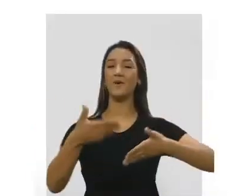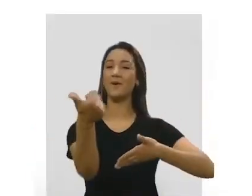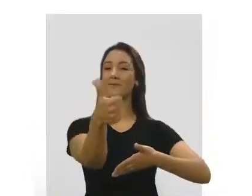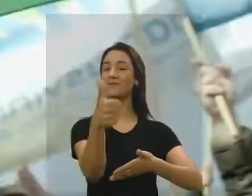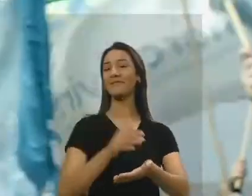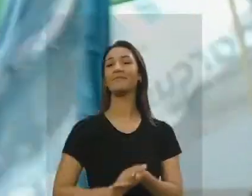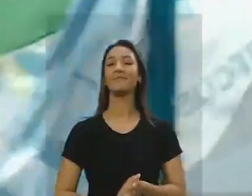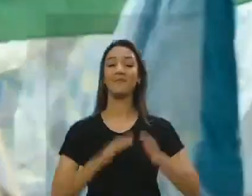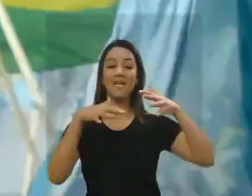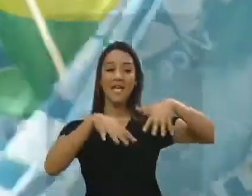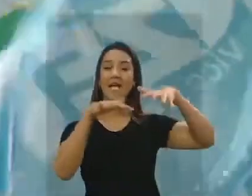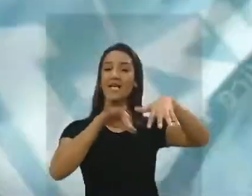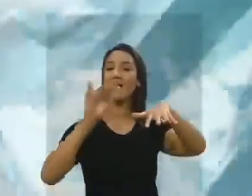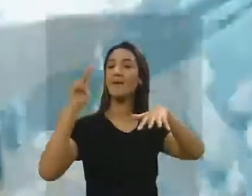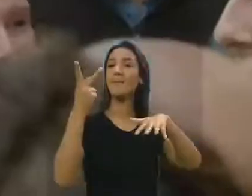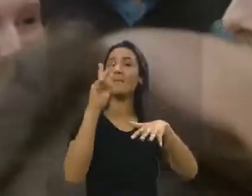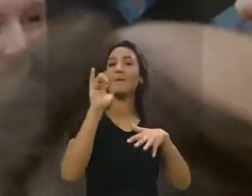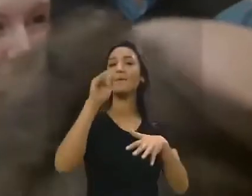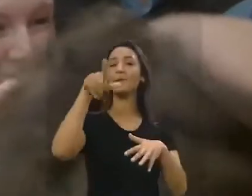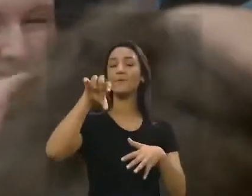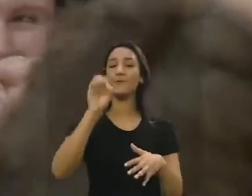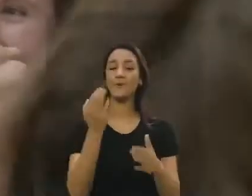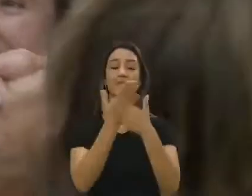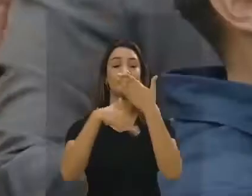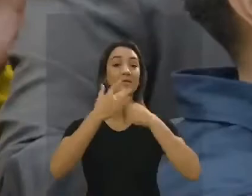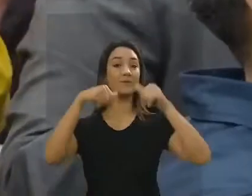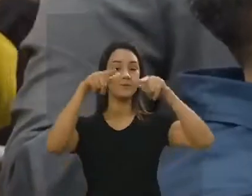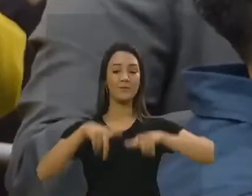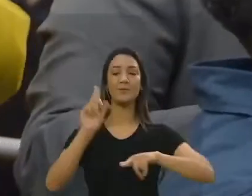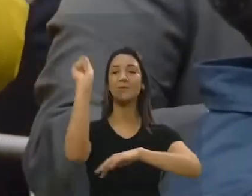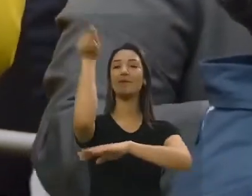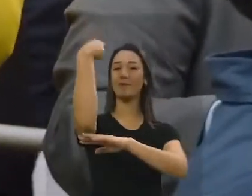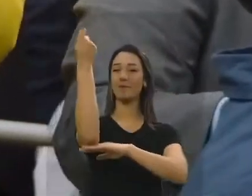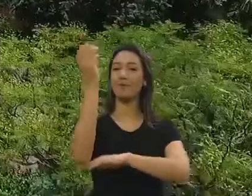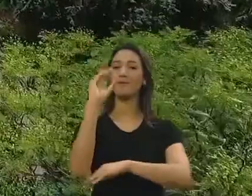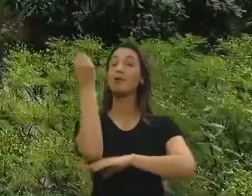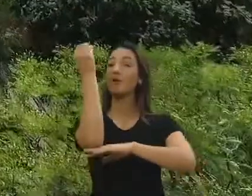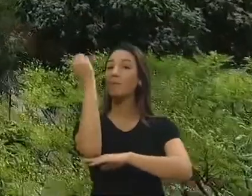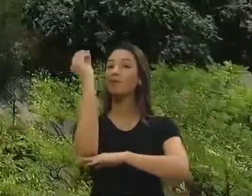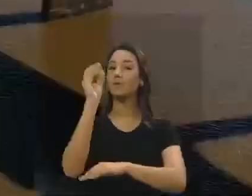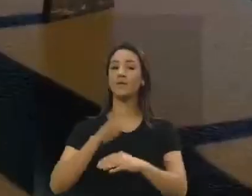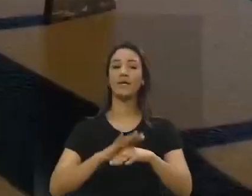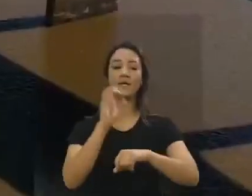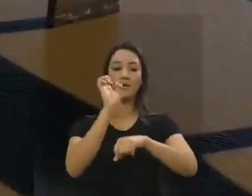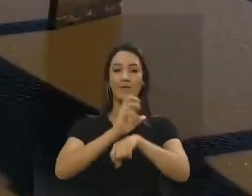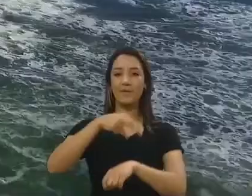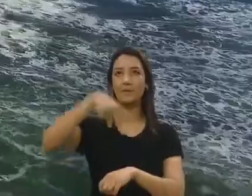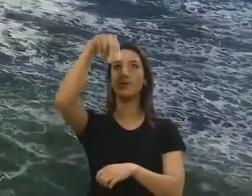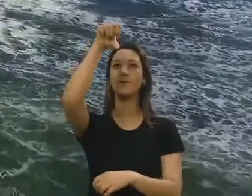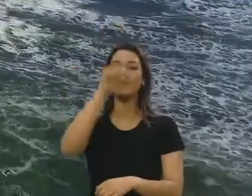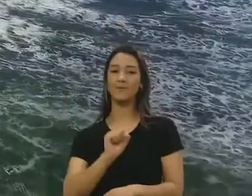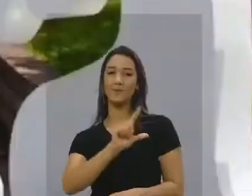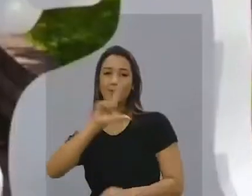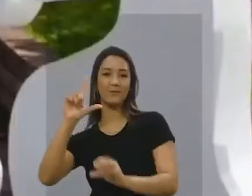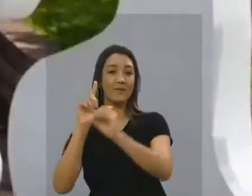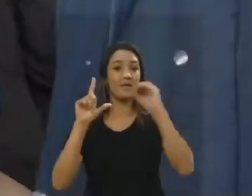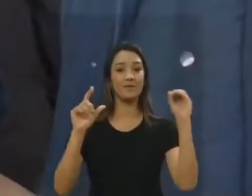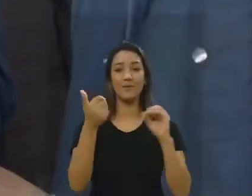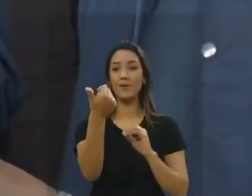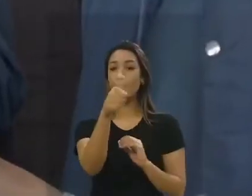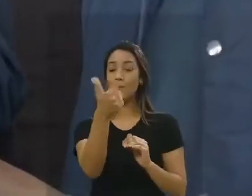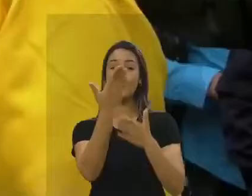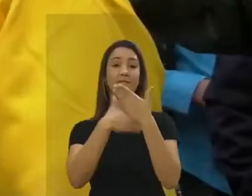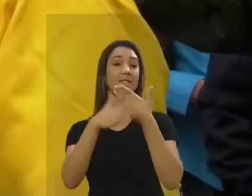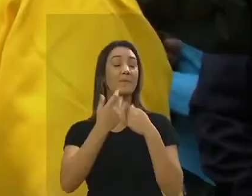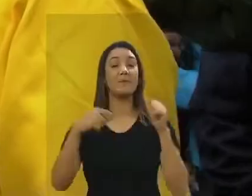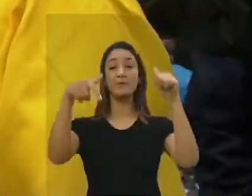É Raize! A campanha do RAIS está em todas as querências do Rio Grande. De Porto Alegre a Uruguaiana, de Chuí a Iraí, o